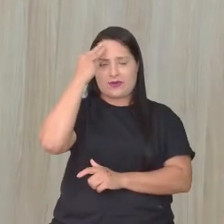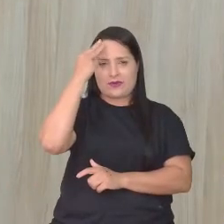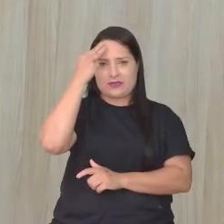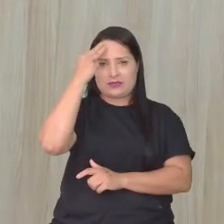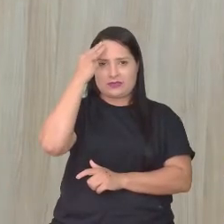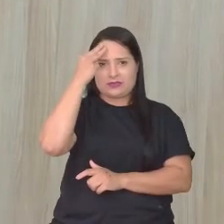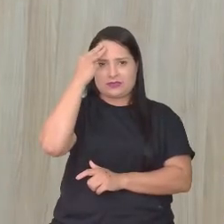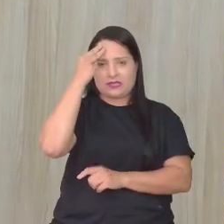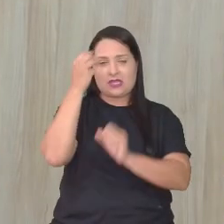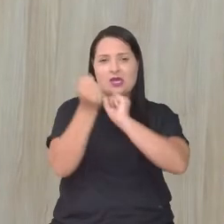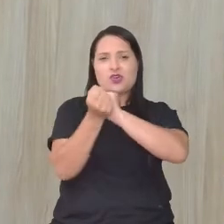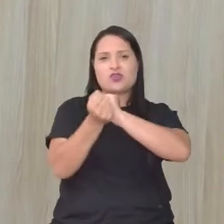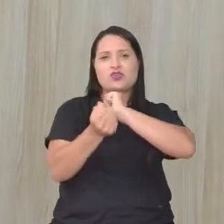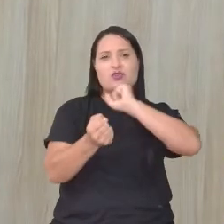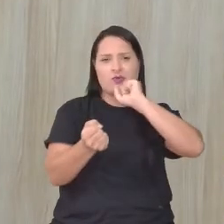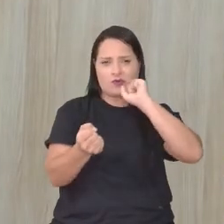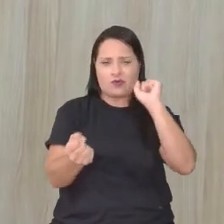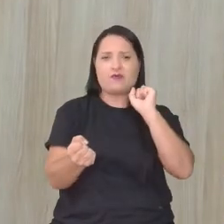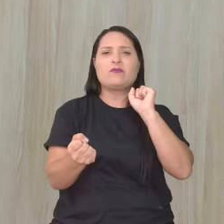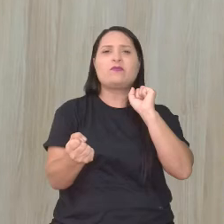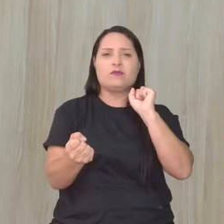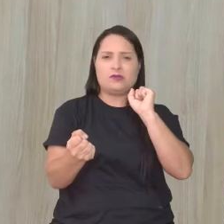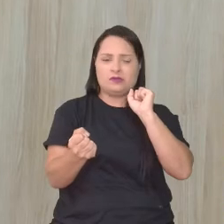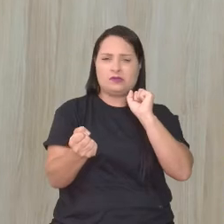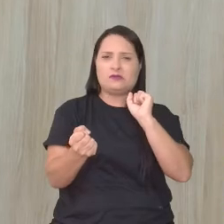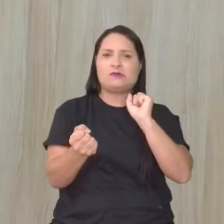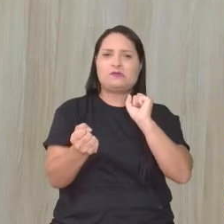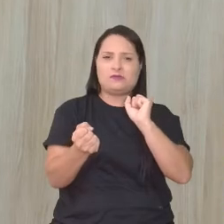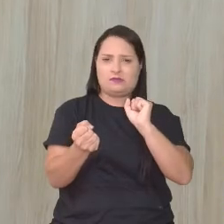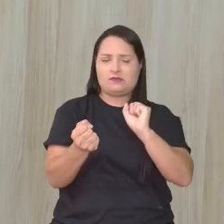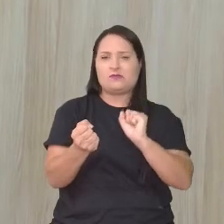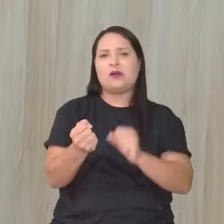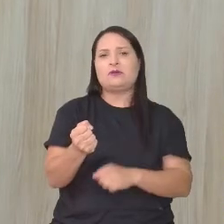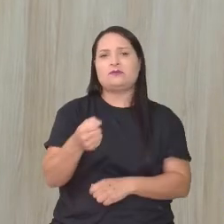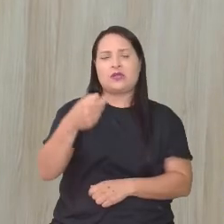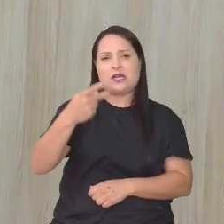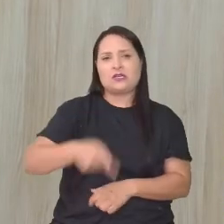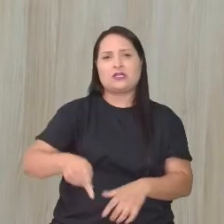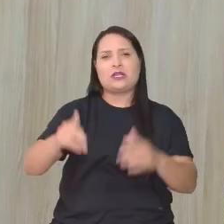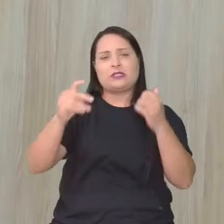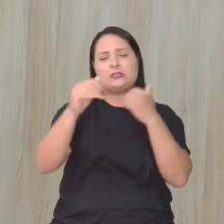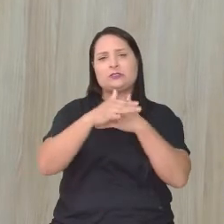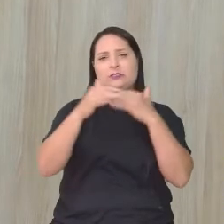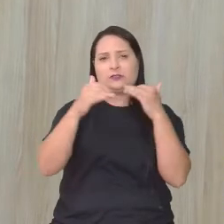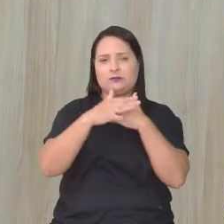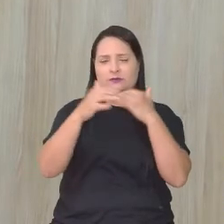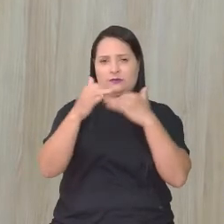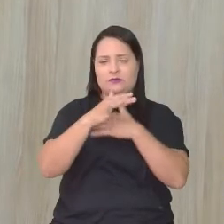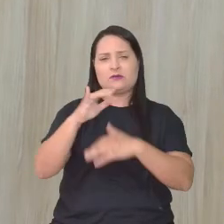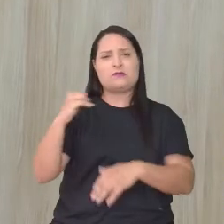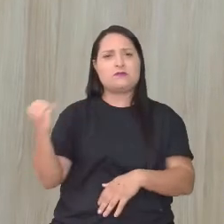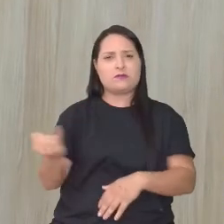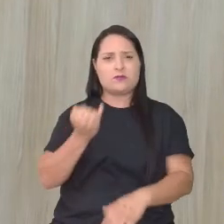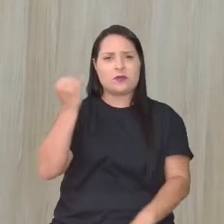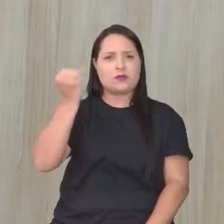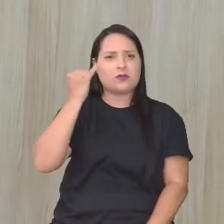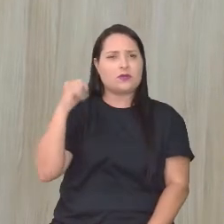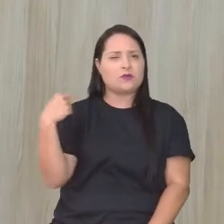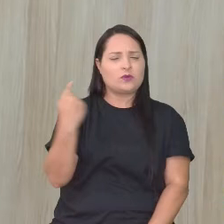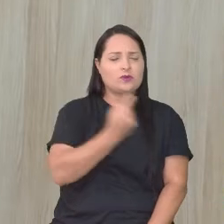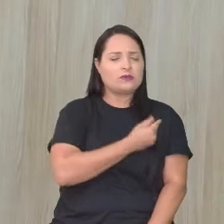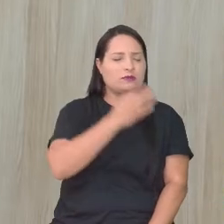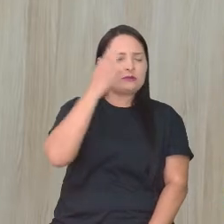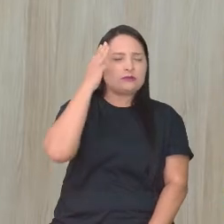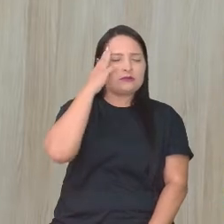de memória da escravidão e resistência negra aqui na nossa cidade, né? É muito importante a gente entender esses lugares,